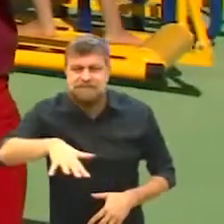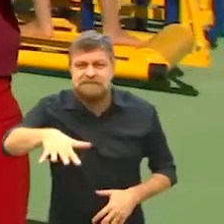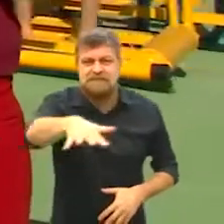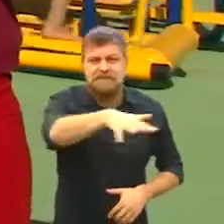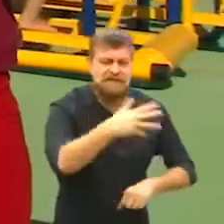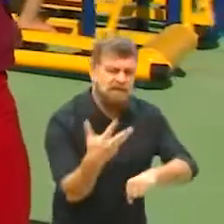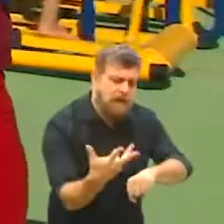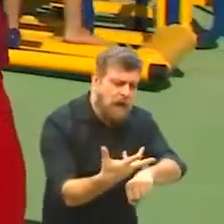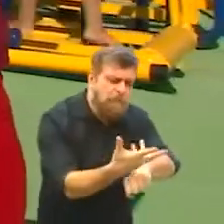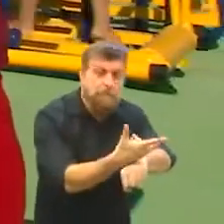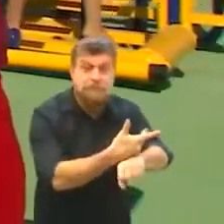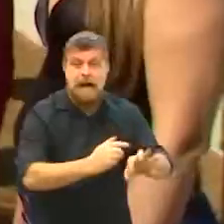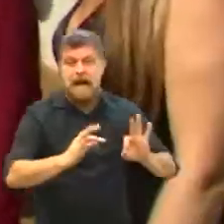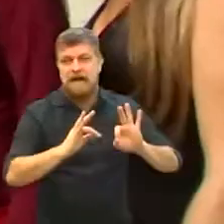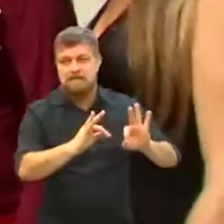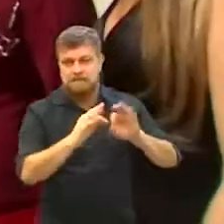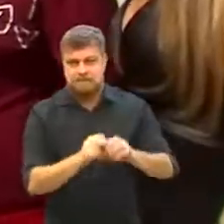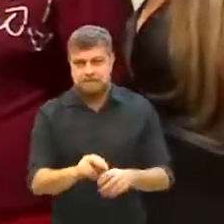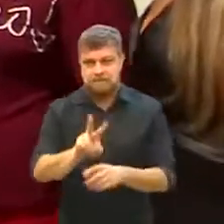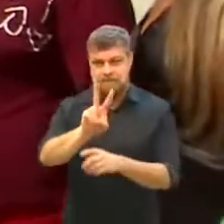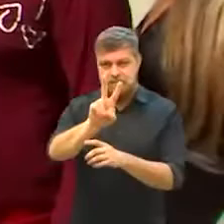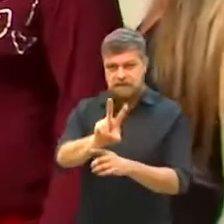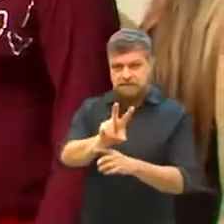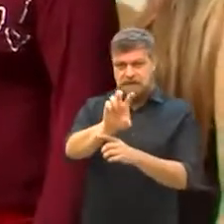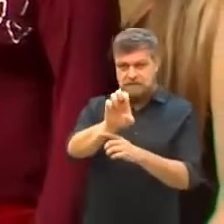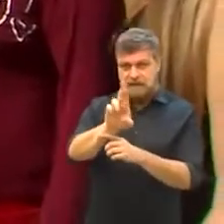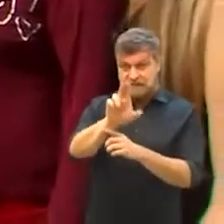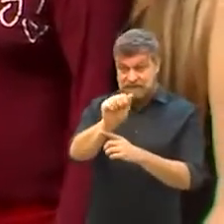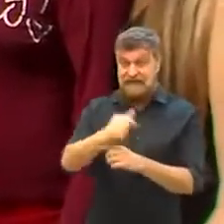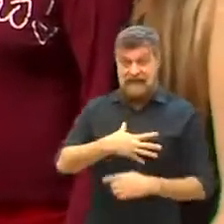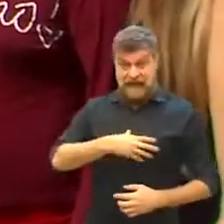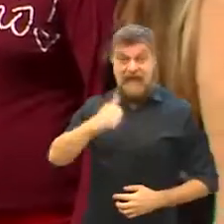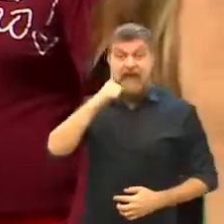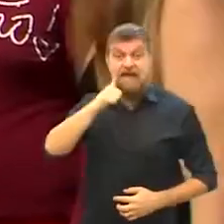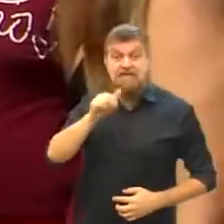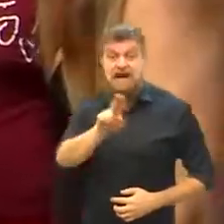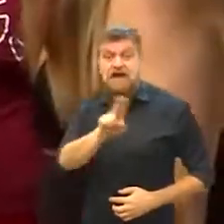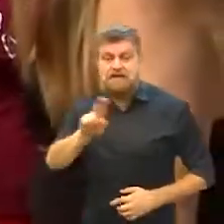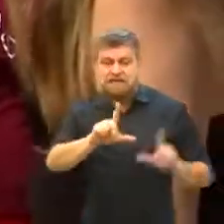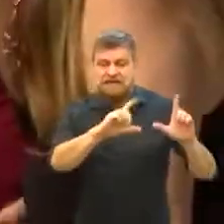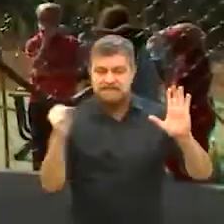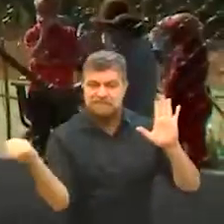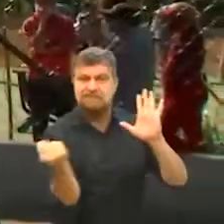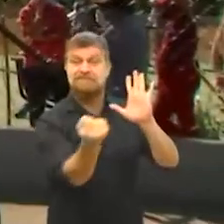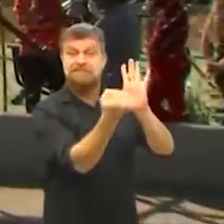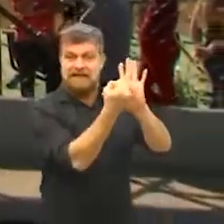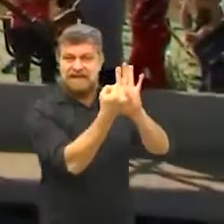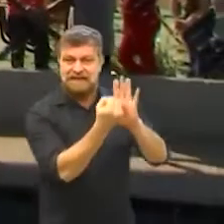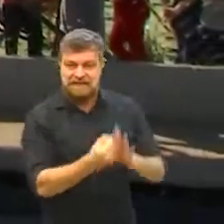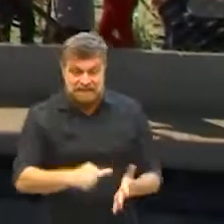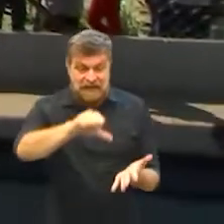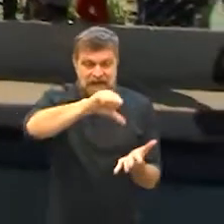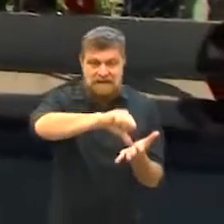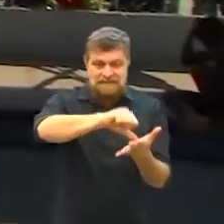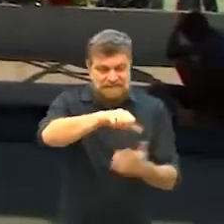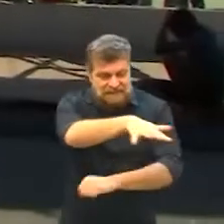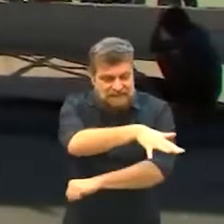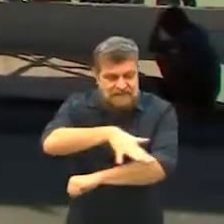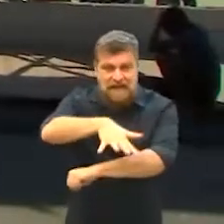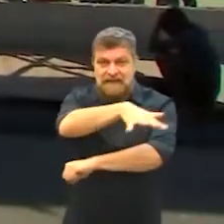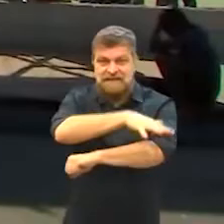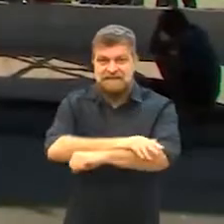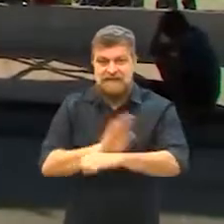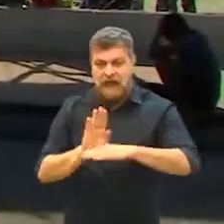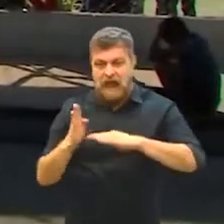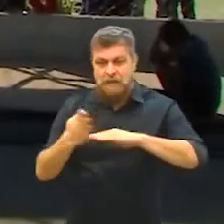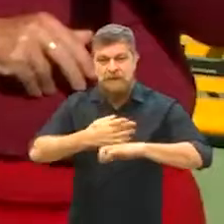nessa área que maravilhosa. A Vera é uma das filhas da Maria Antônia Souza Silva, que deu o nome ao novo Centro de Lazer